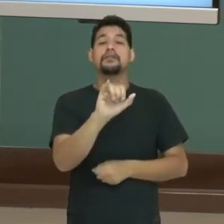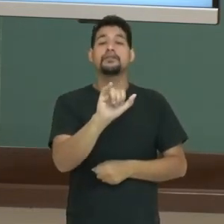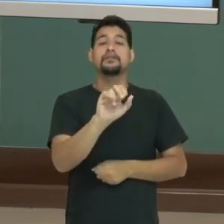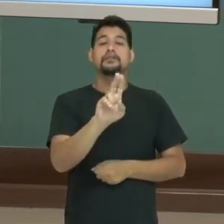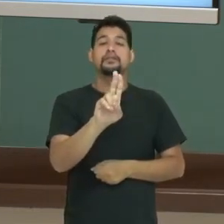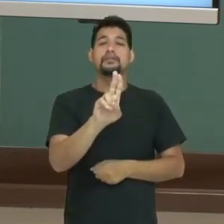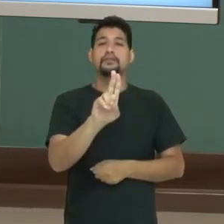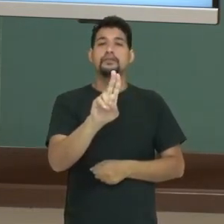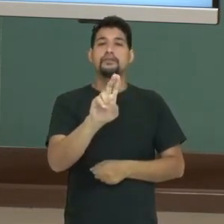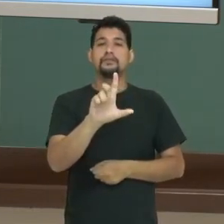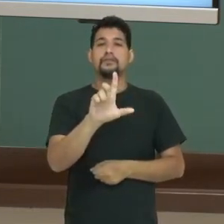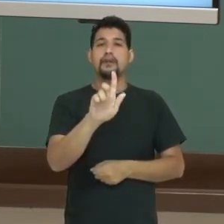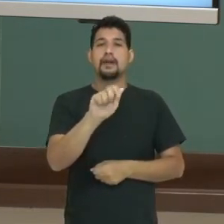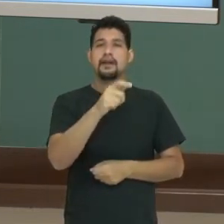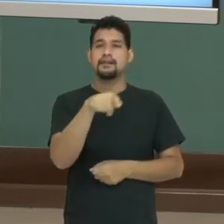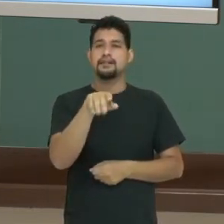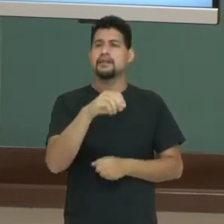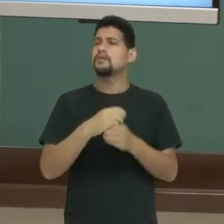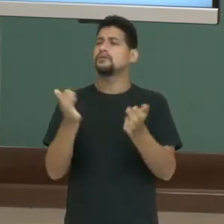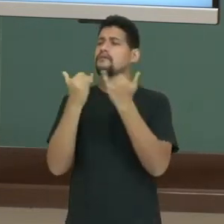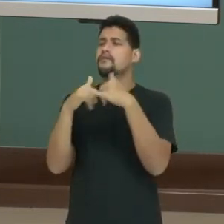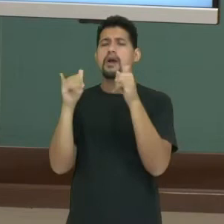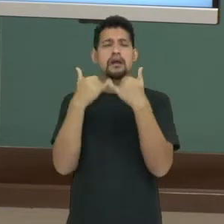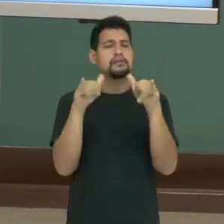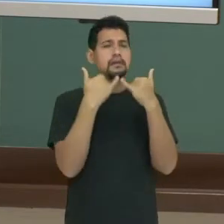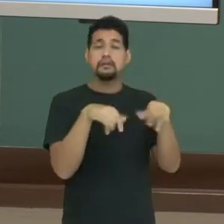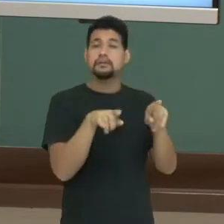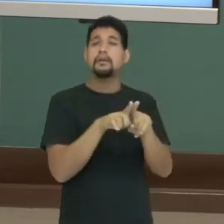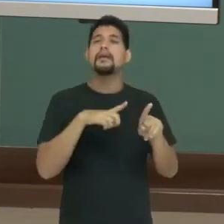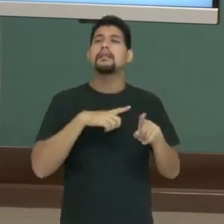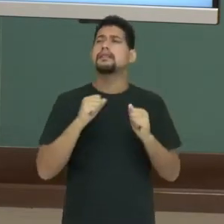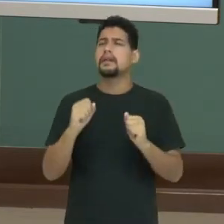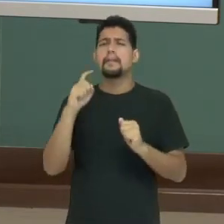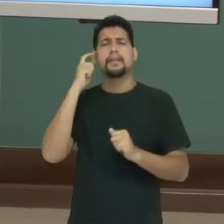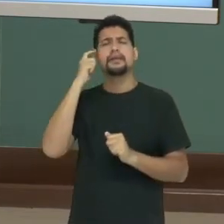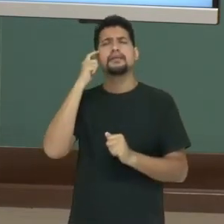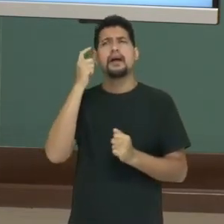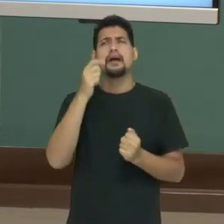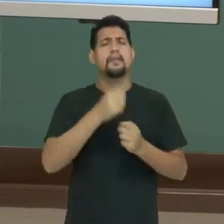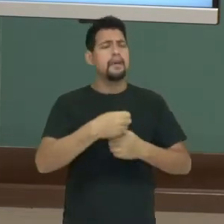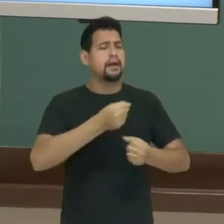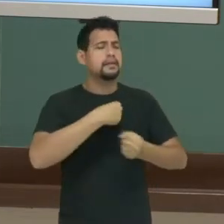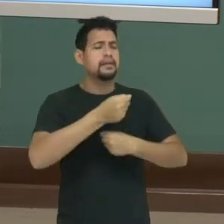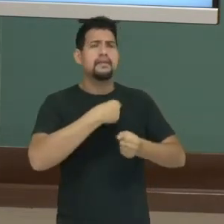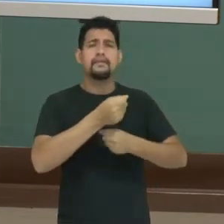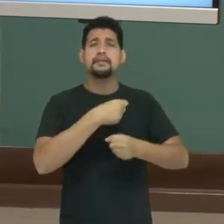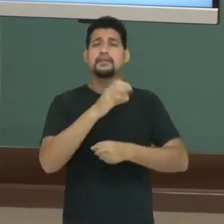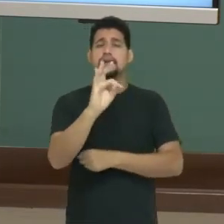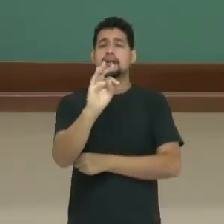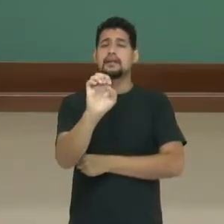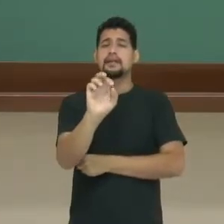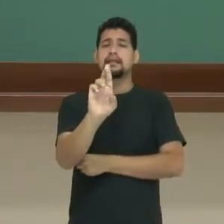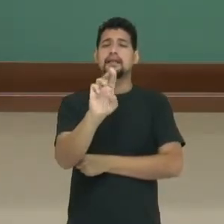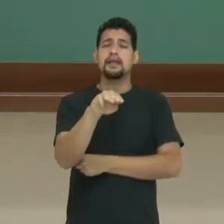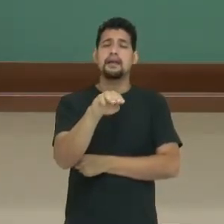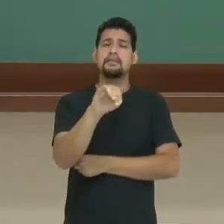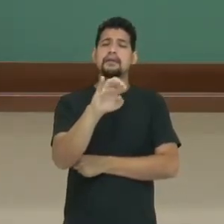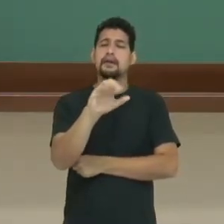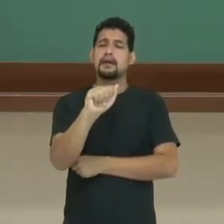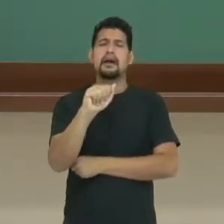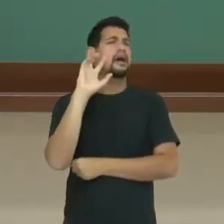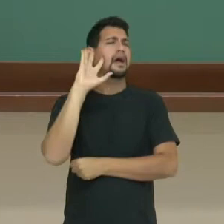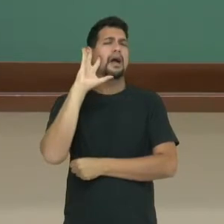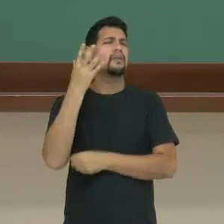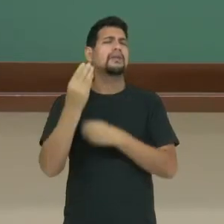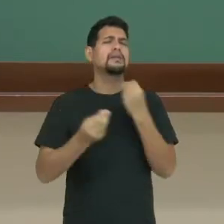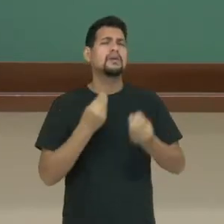público ficar sabendo de uma novidade. Podemos pensar num exemplo também de entrevista técnica, que ocorre no